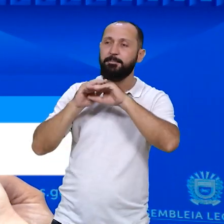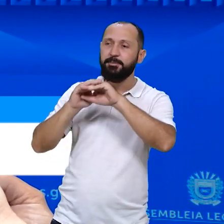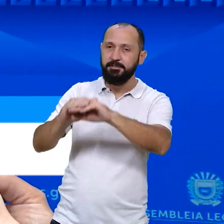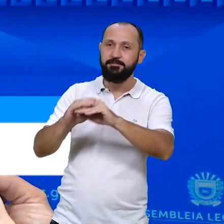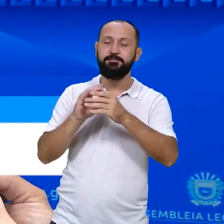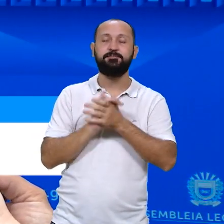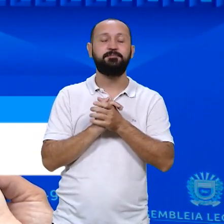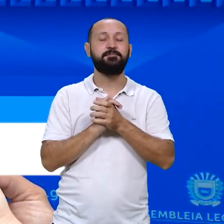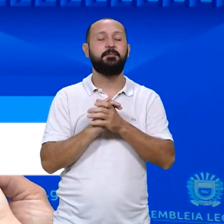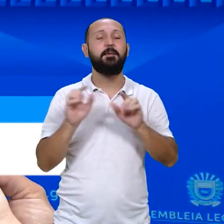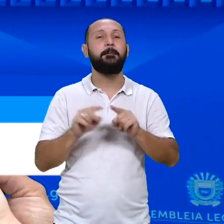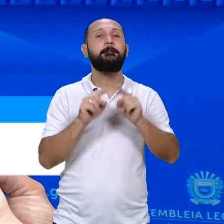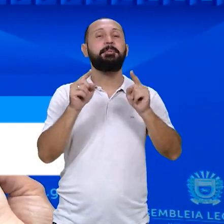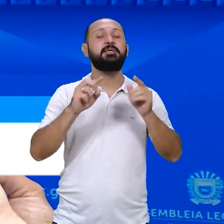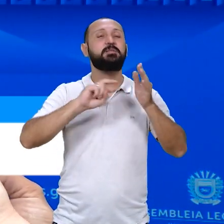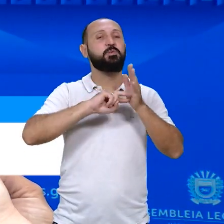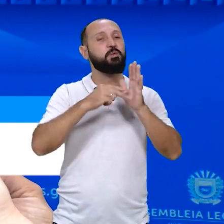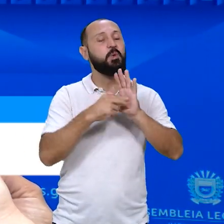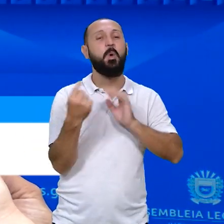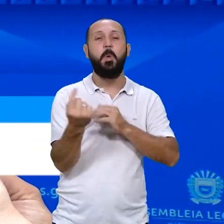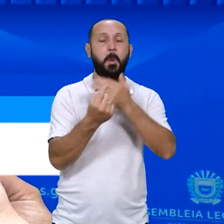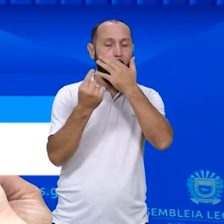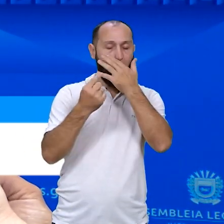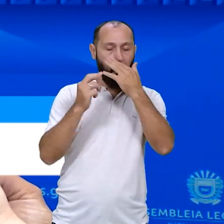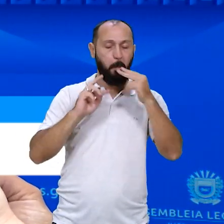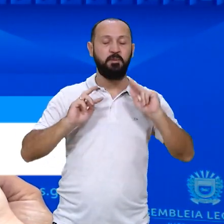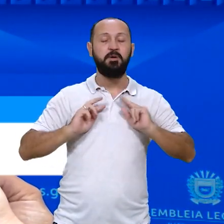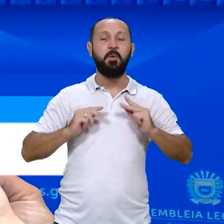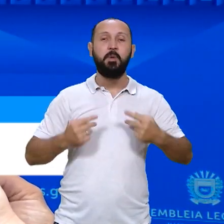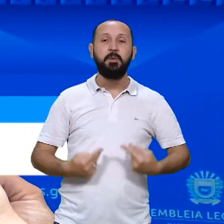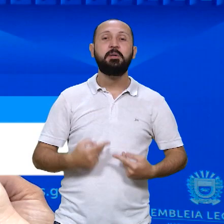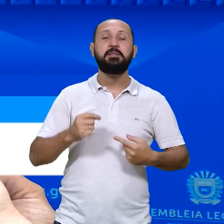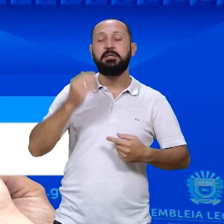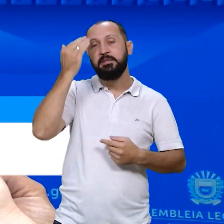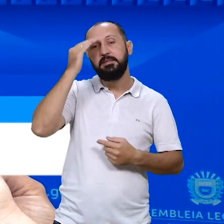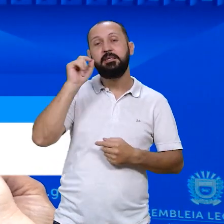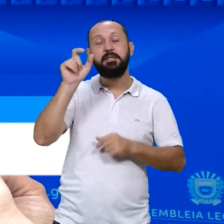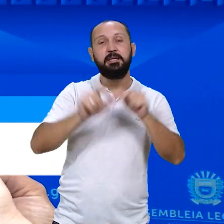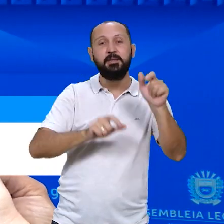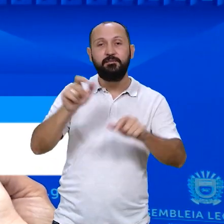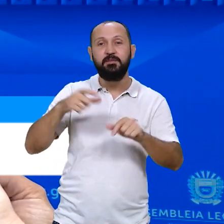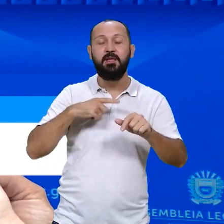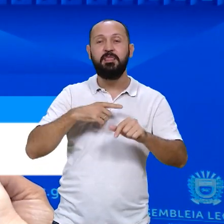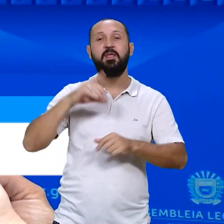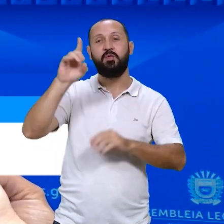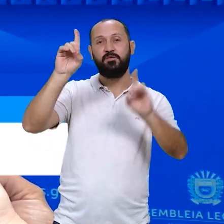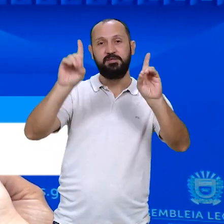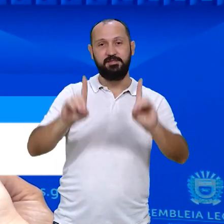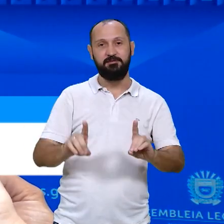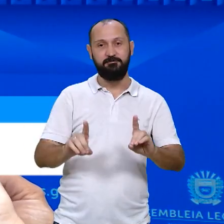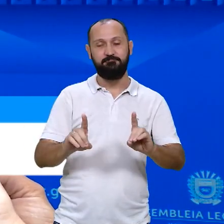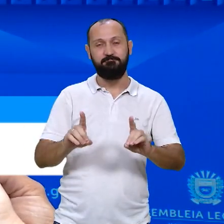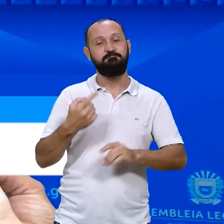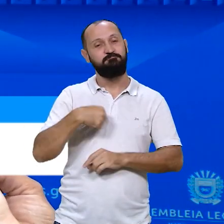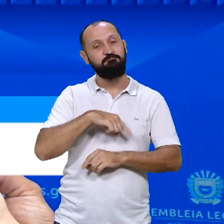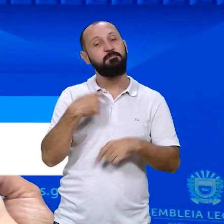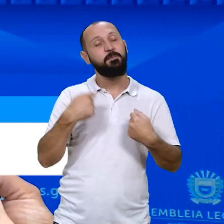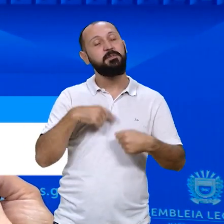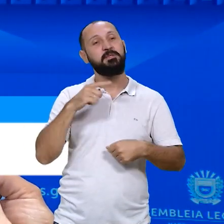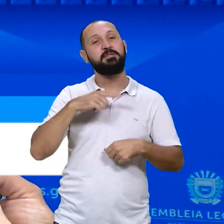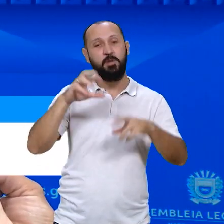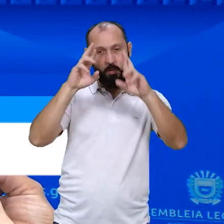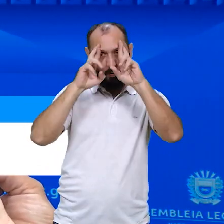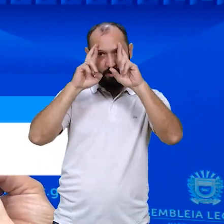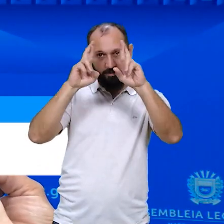inclusive, agredir com palavras, mas sim no sentido humanitário mesmo, de entender que essa pessoa tem uma